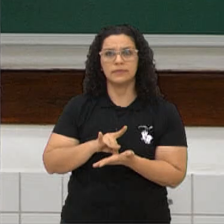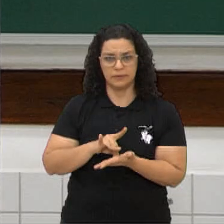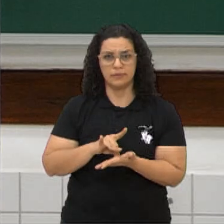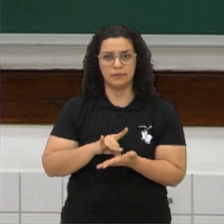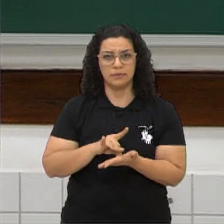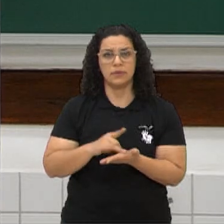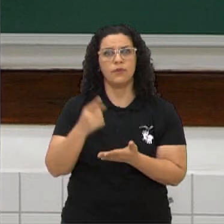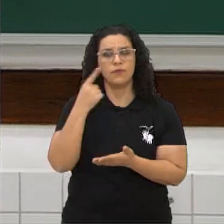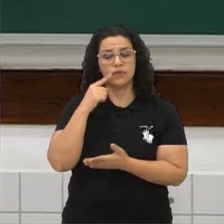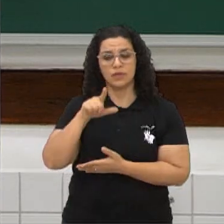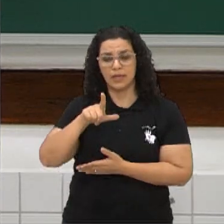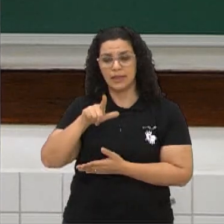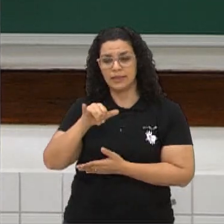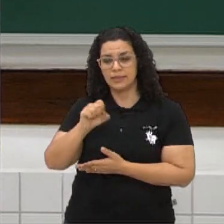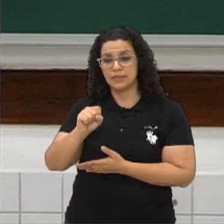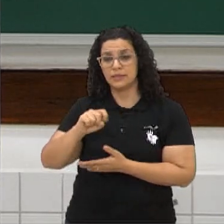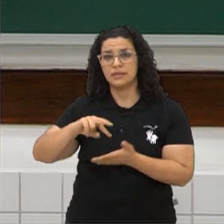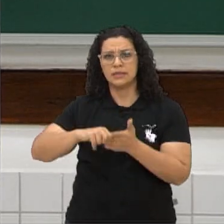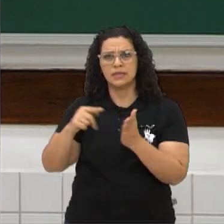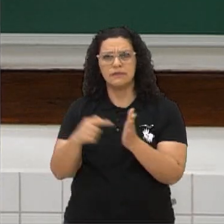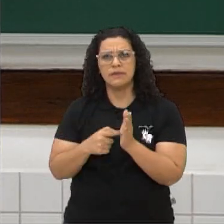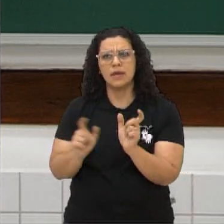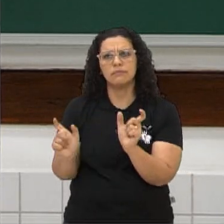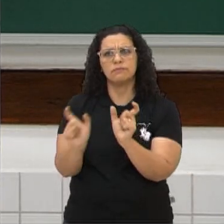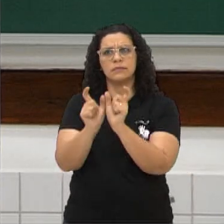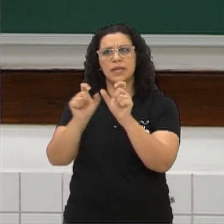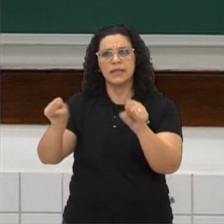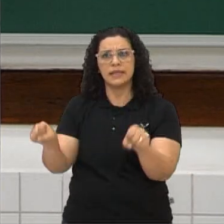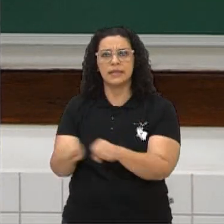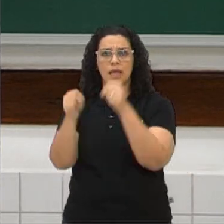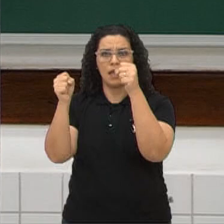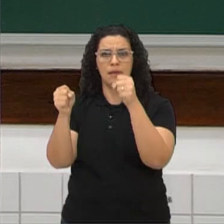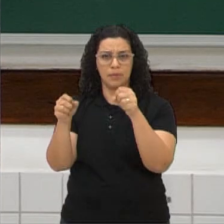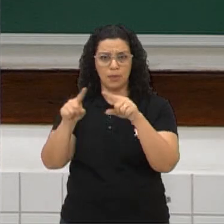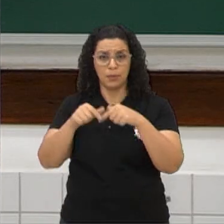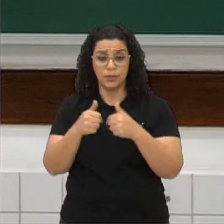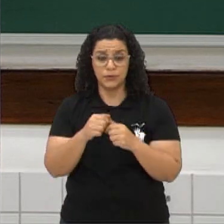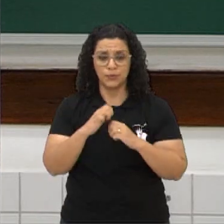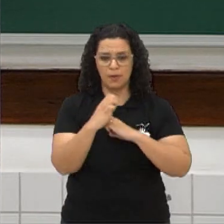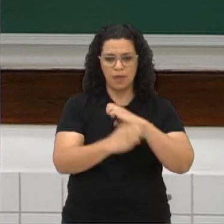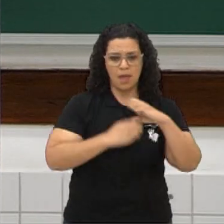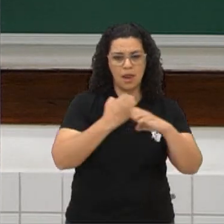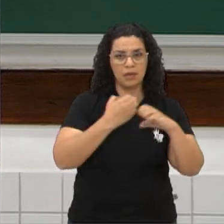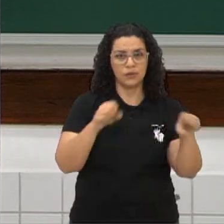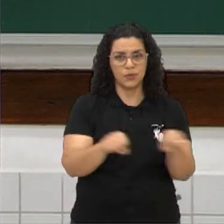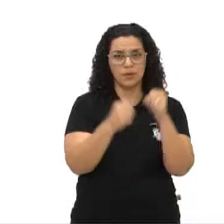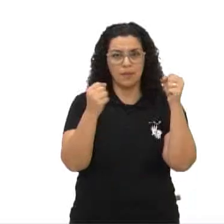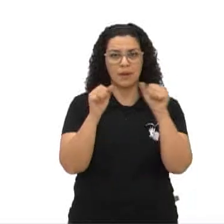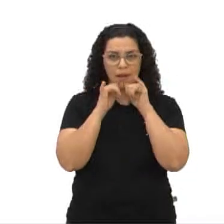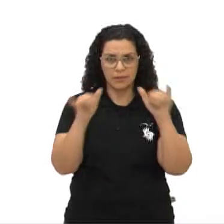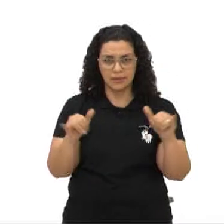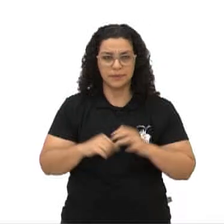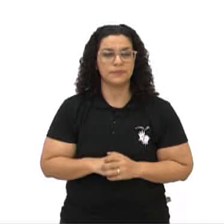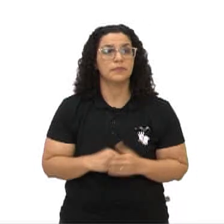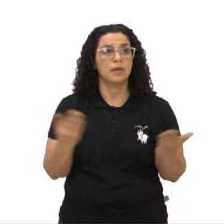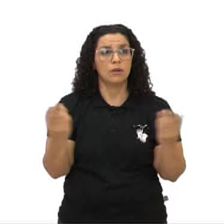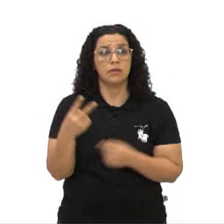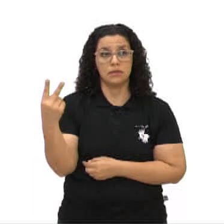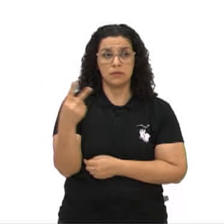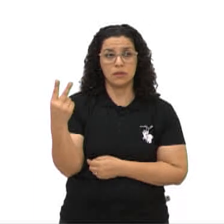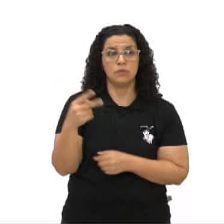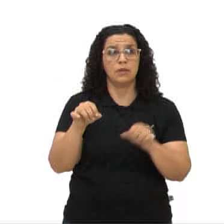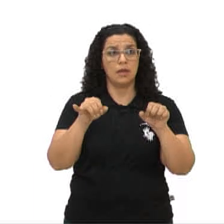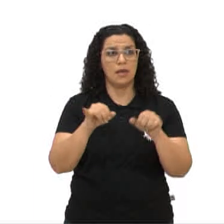Então, lise ali é o sufixo que significa quebra e eletrólise lembra então da eletricidade. A segunda,